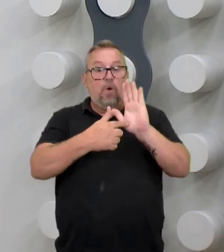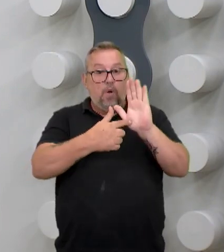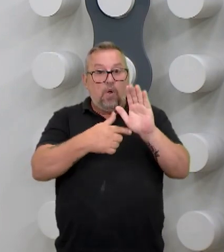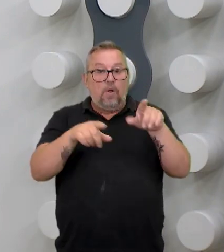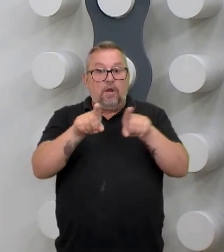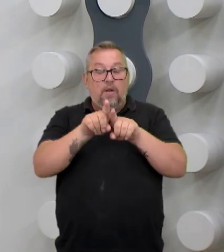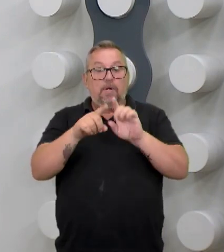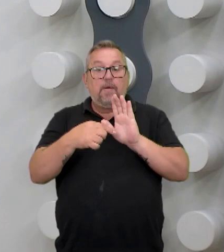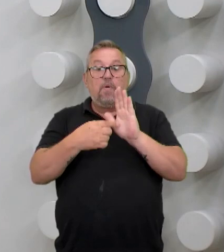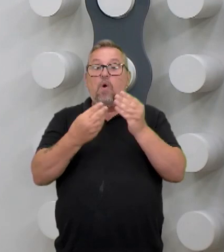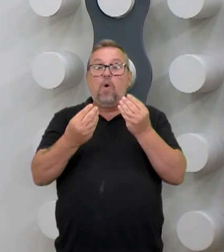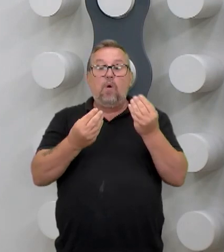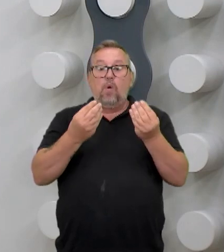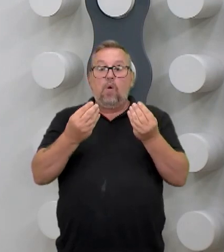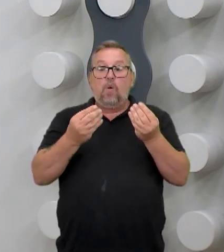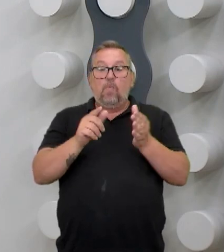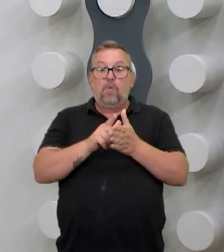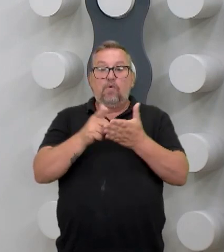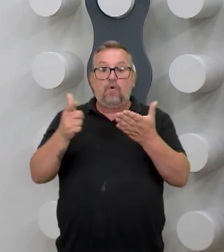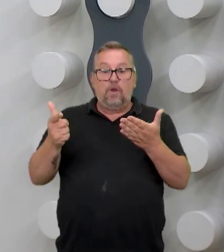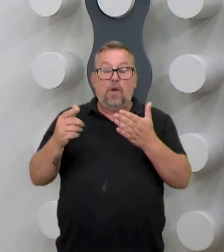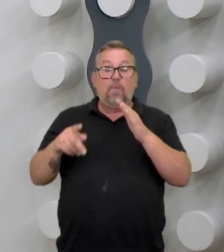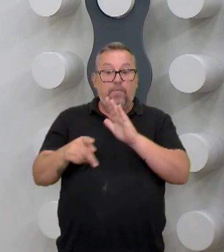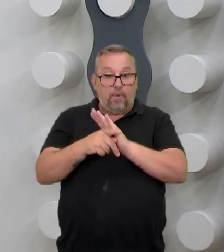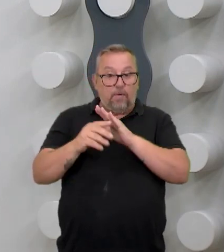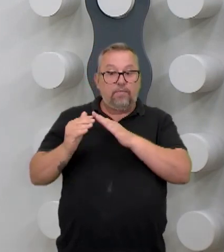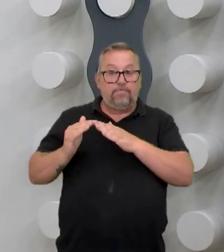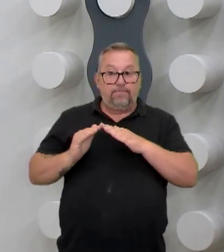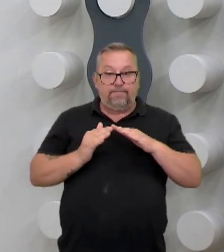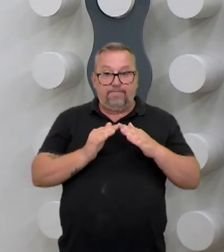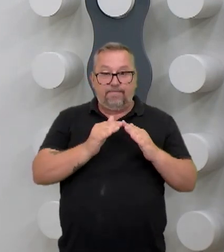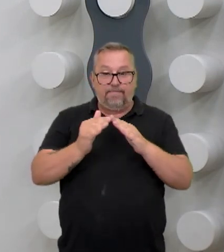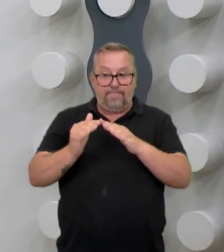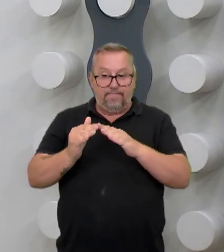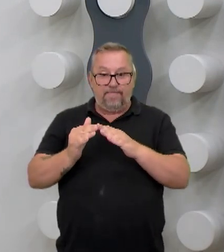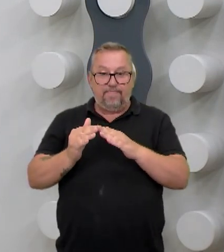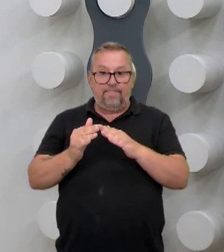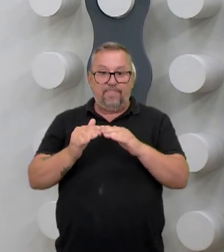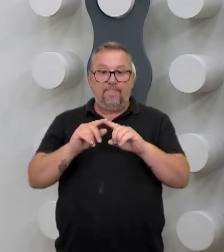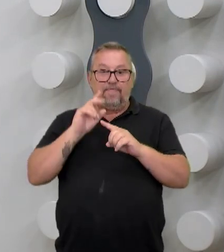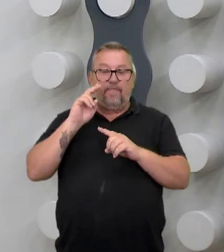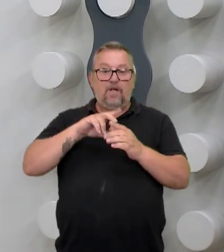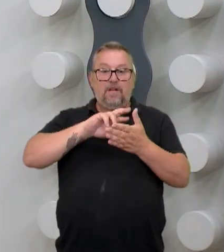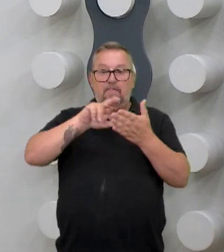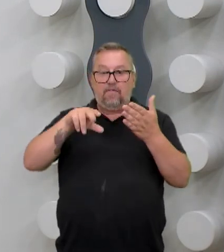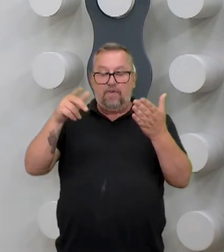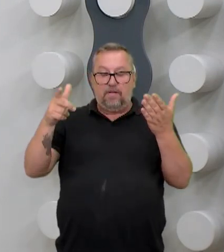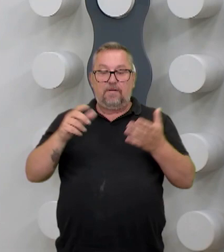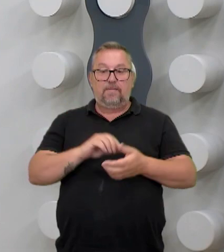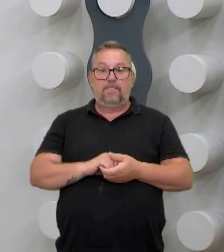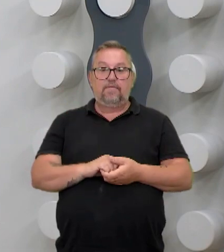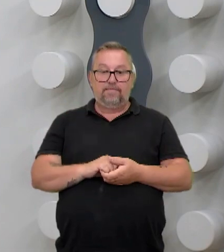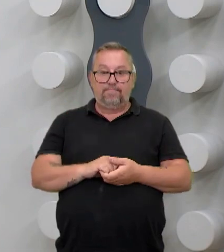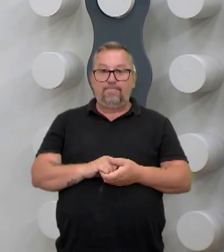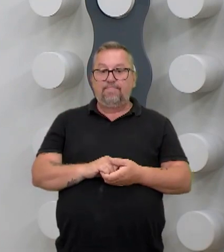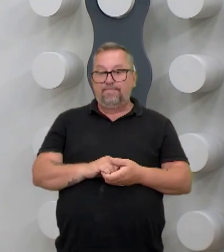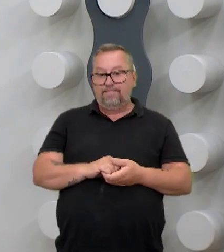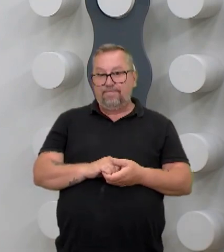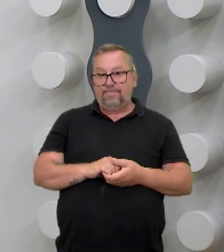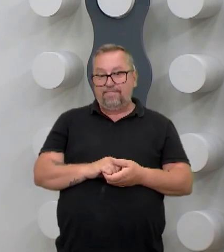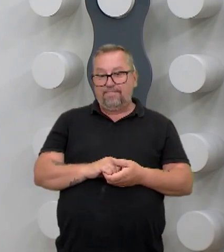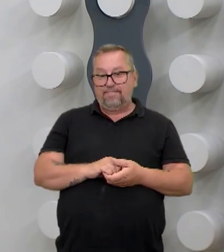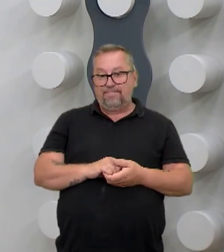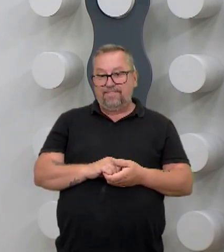se manifesta nos jornais, nas mídias comunitárias, tá? Como essa da Rio One Watch, existem diversas outras. Muito bem.